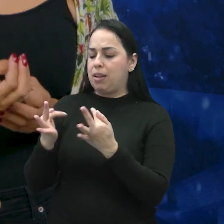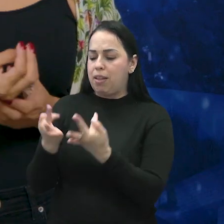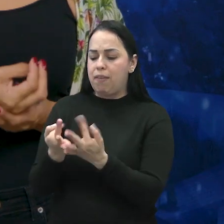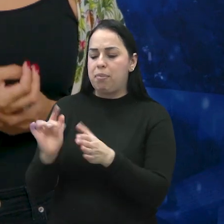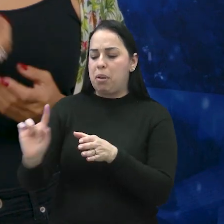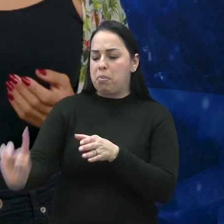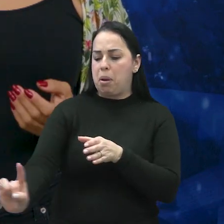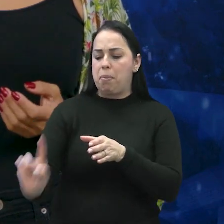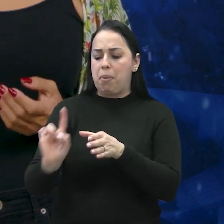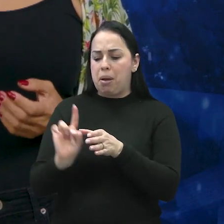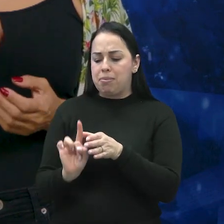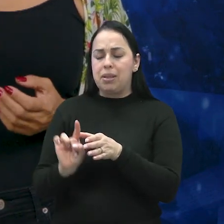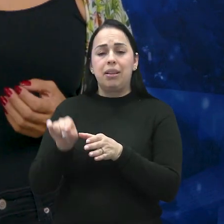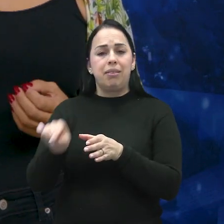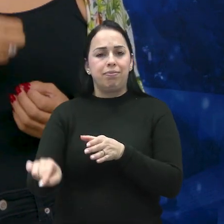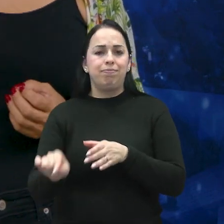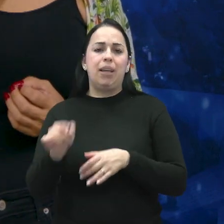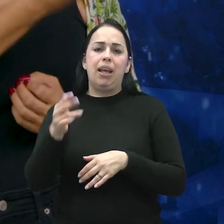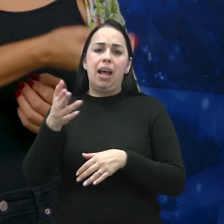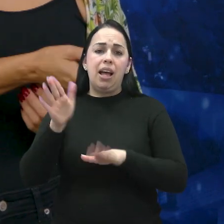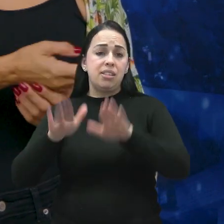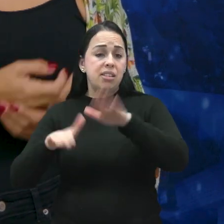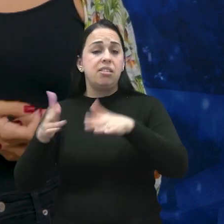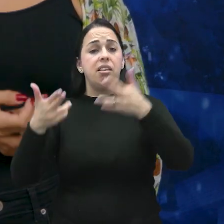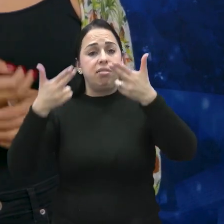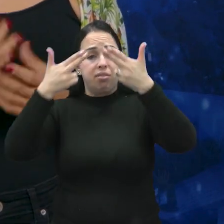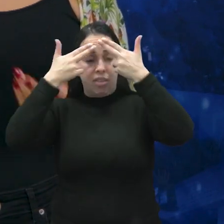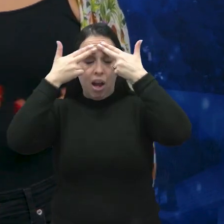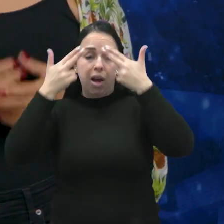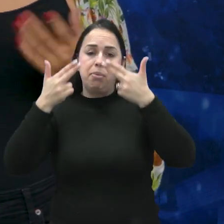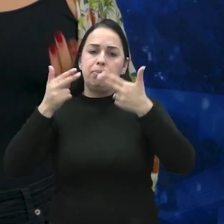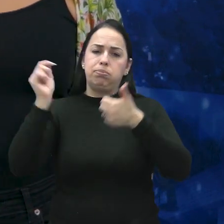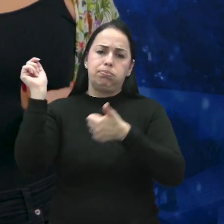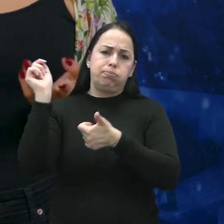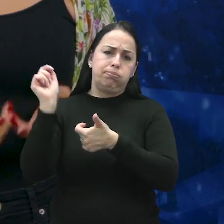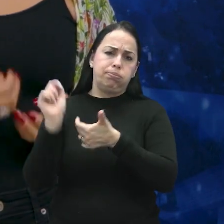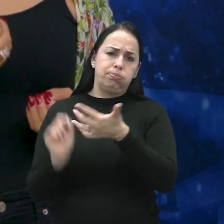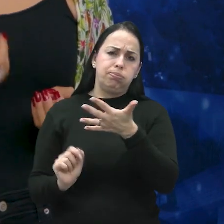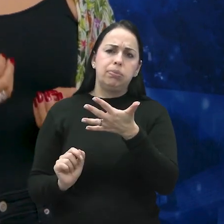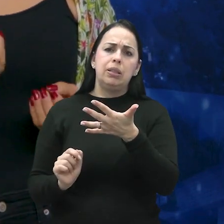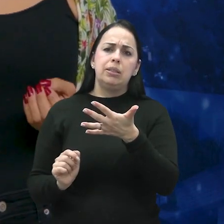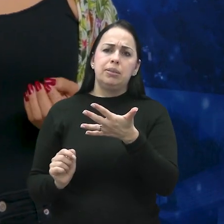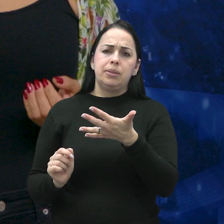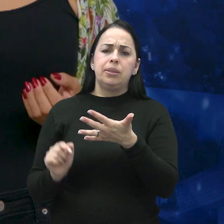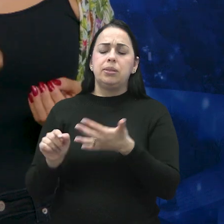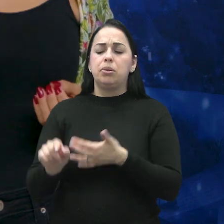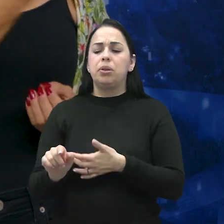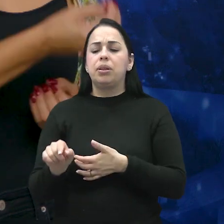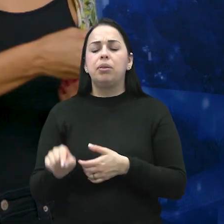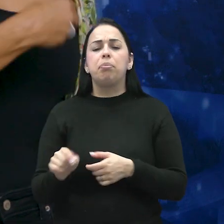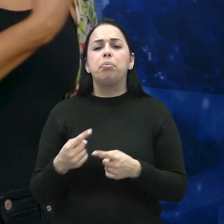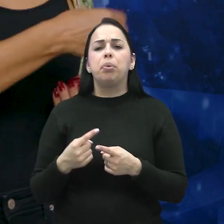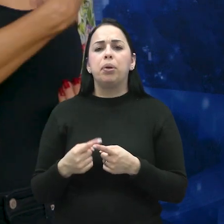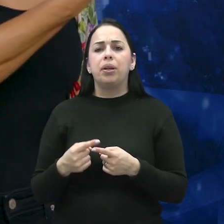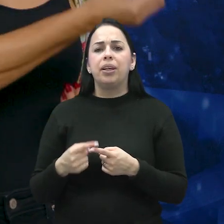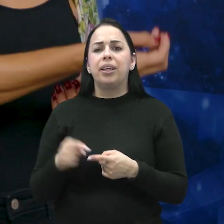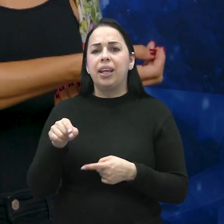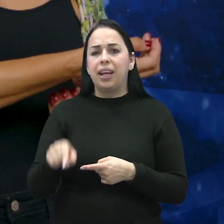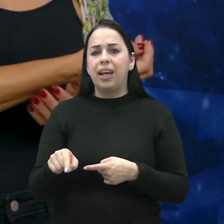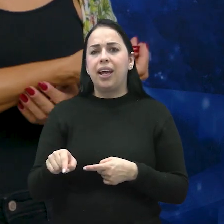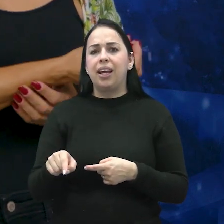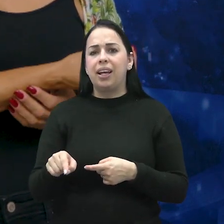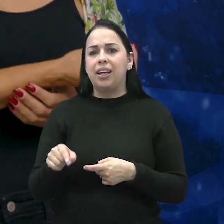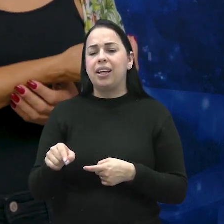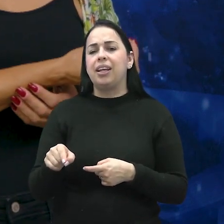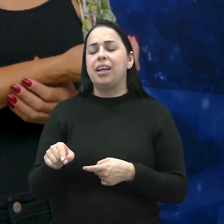criança que existem traumas, que existem questões diversas, onde foi que essa criança também tornou-se